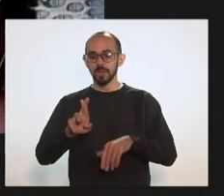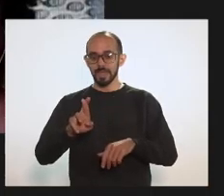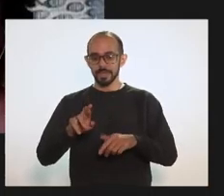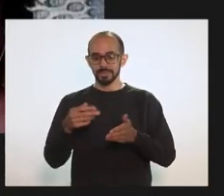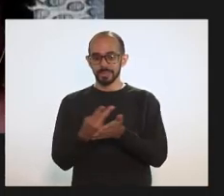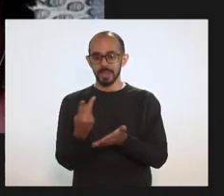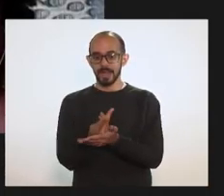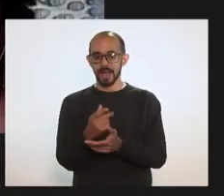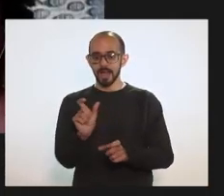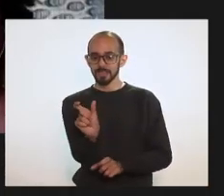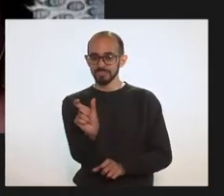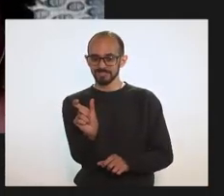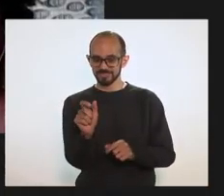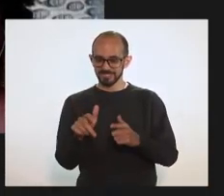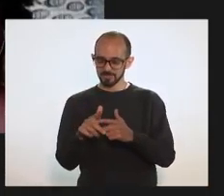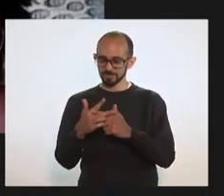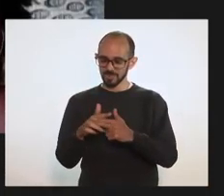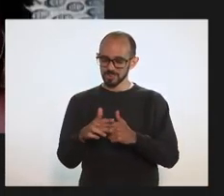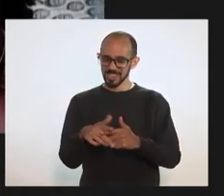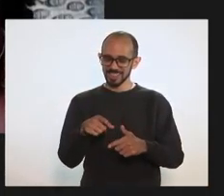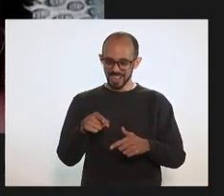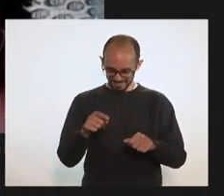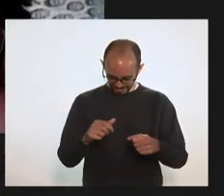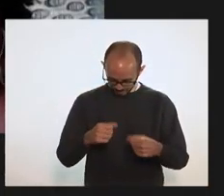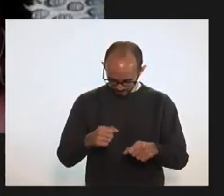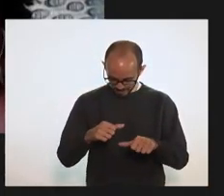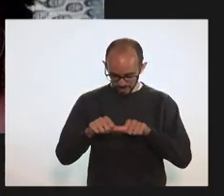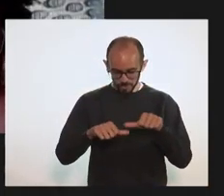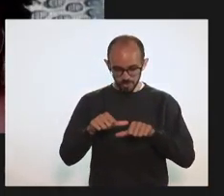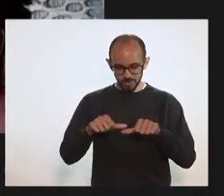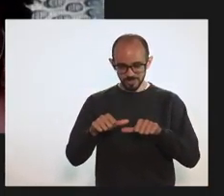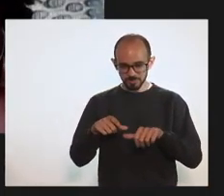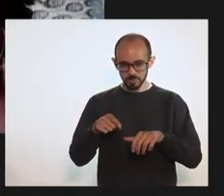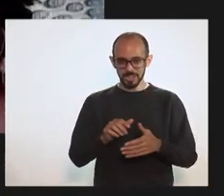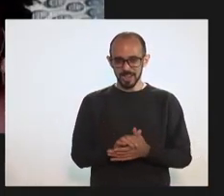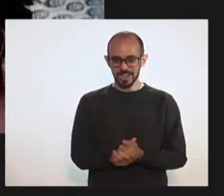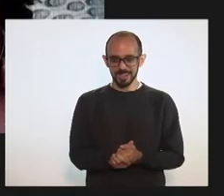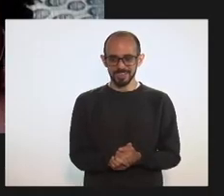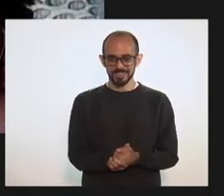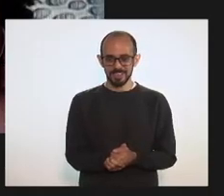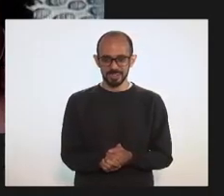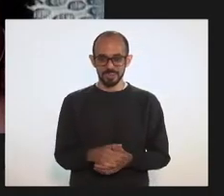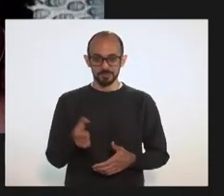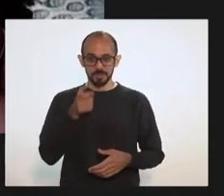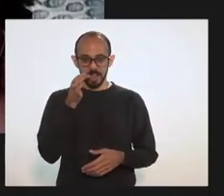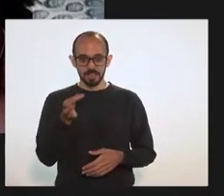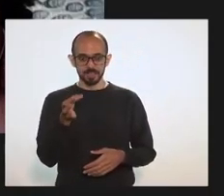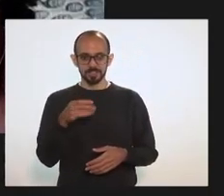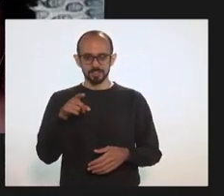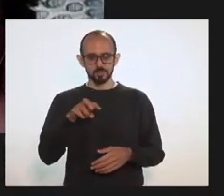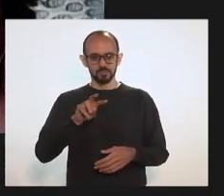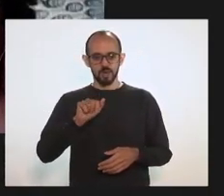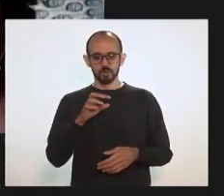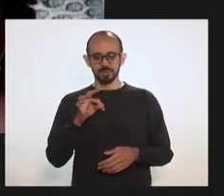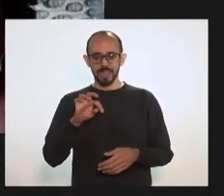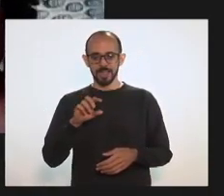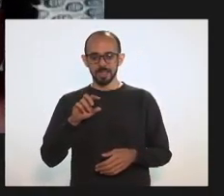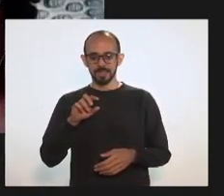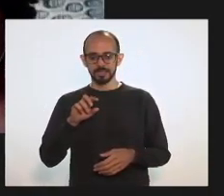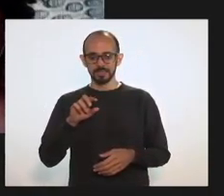corrigir, porque está institui o projeto estadual de fomento. Ah, não, é fomento, está errado.